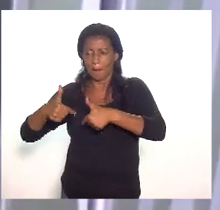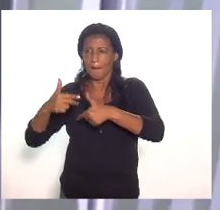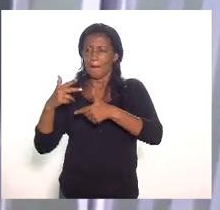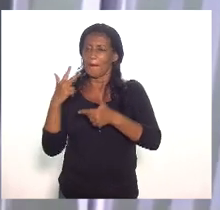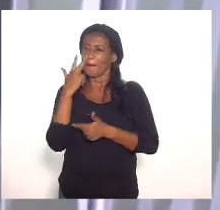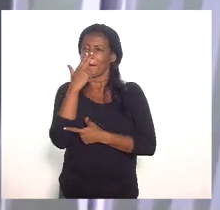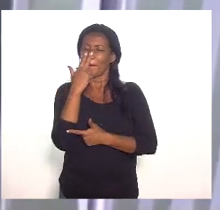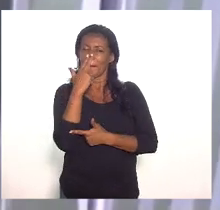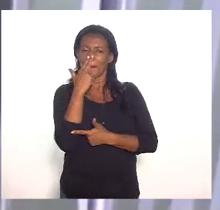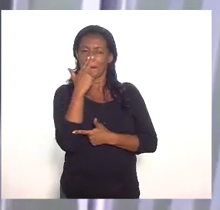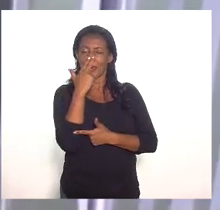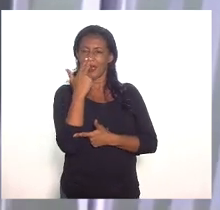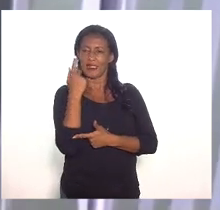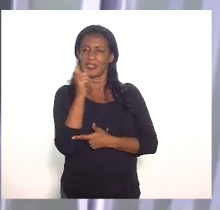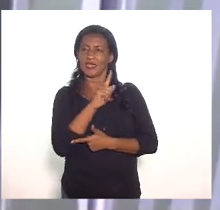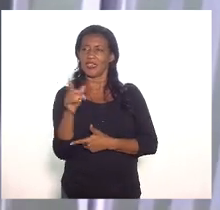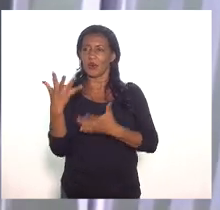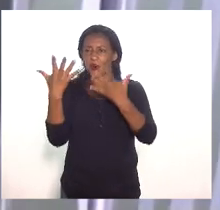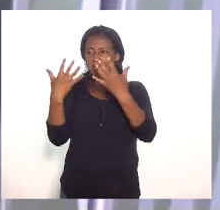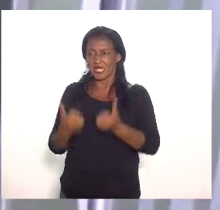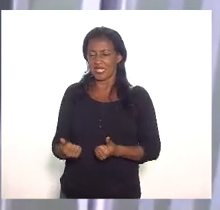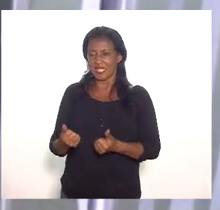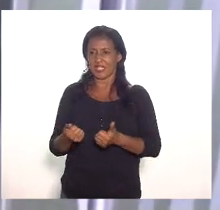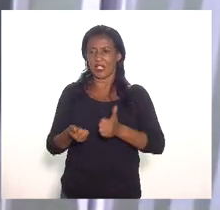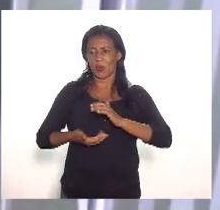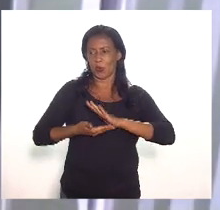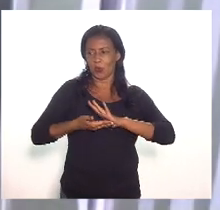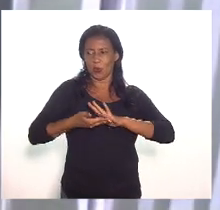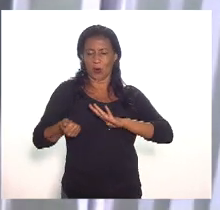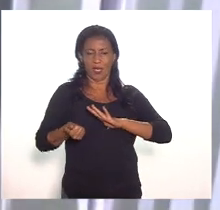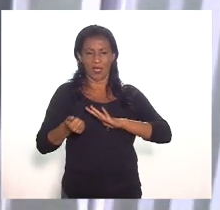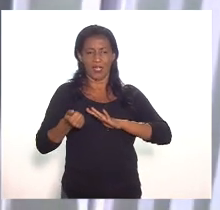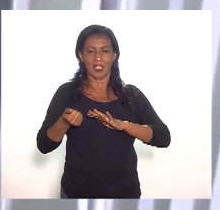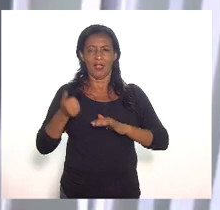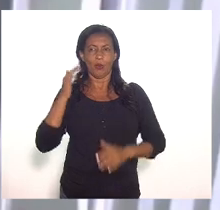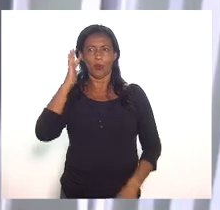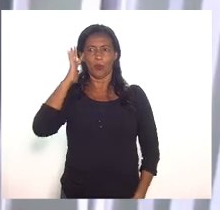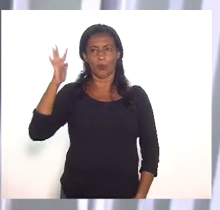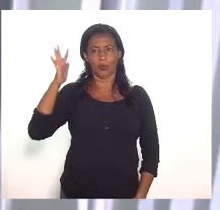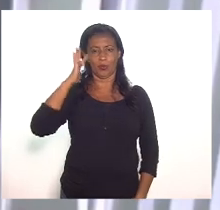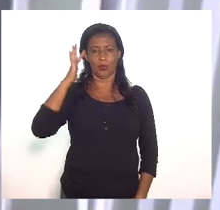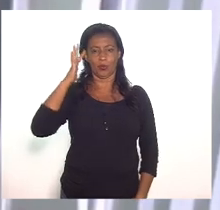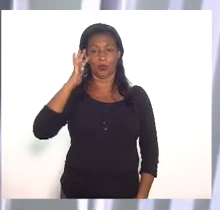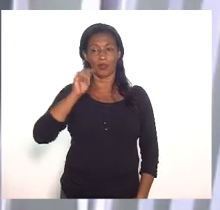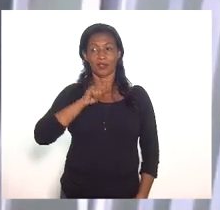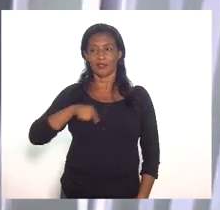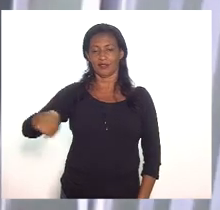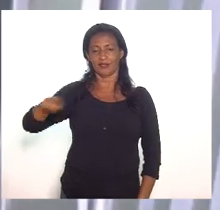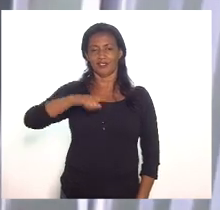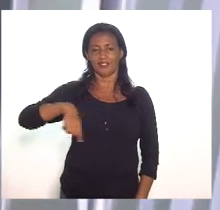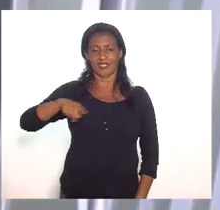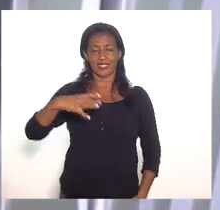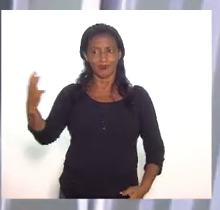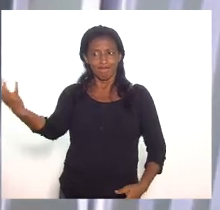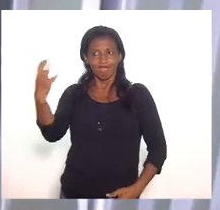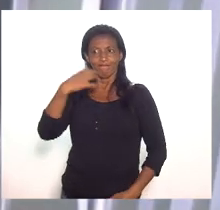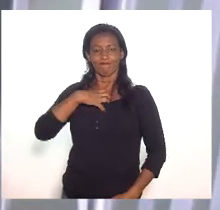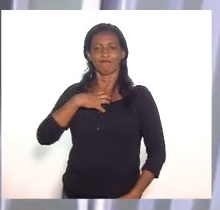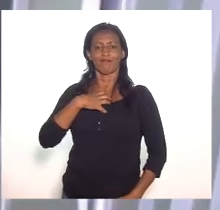pretexto a sua negação, o seu apagamento, né, numa técnica ilusionista. Esses são fenômenos que nos afetam,